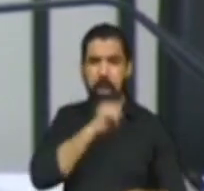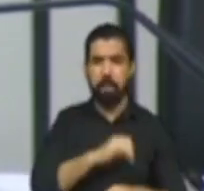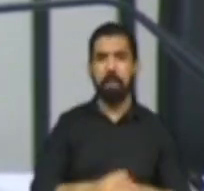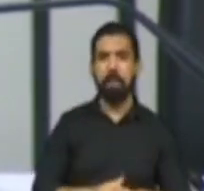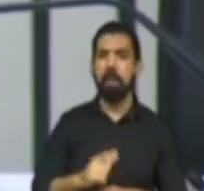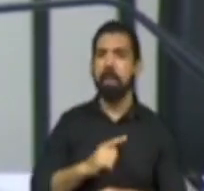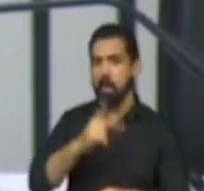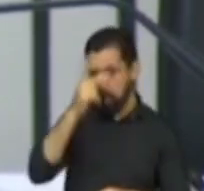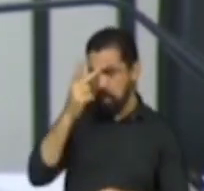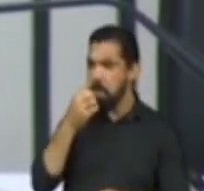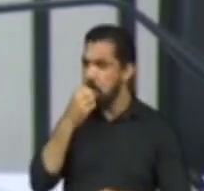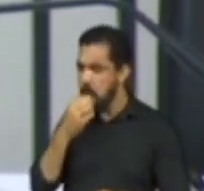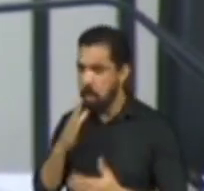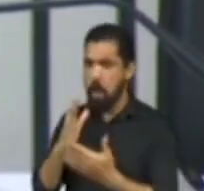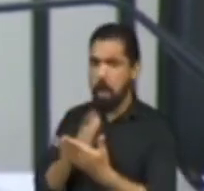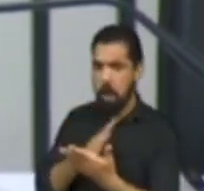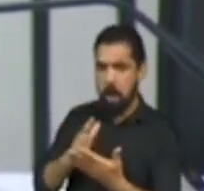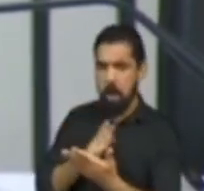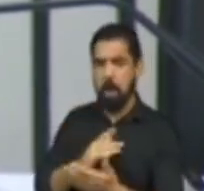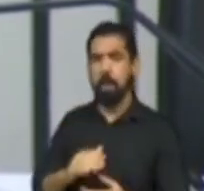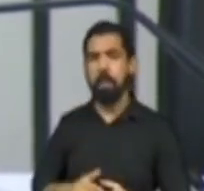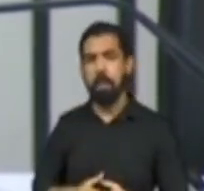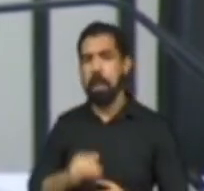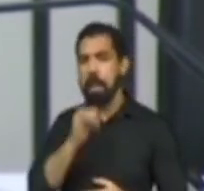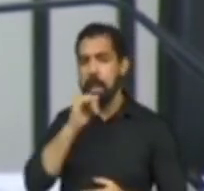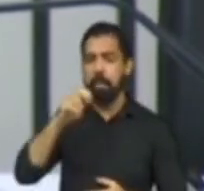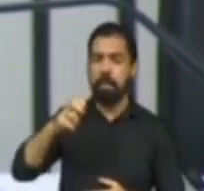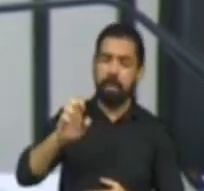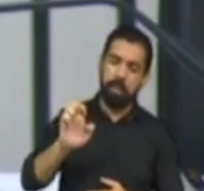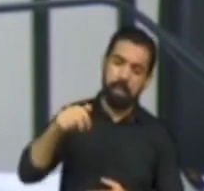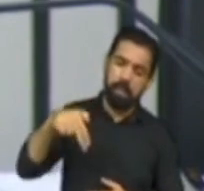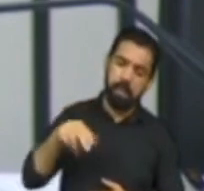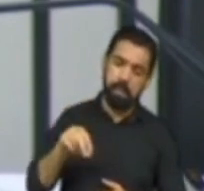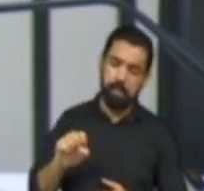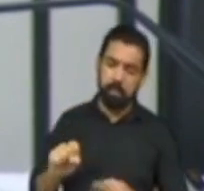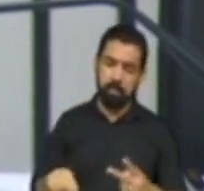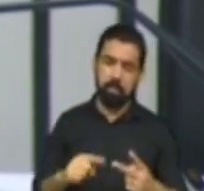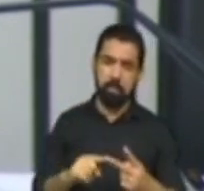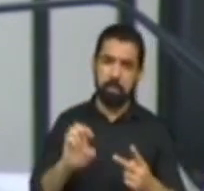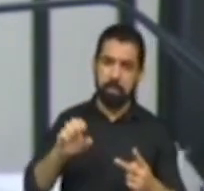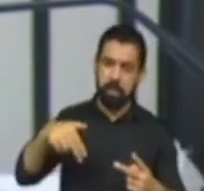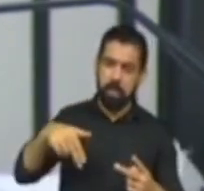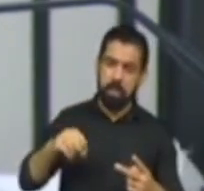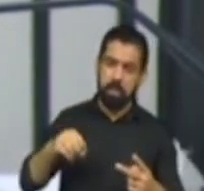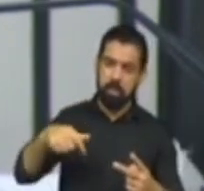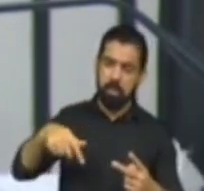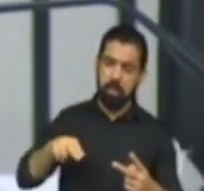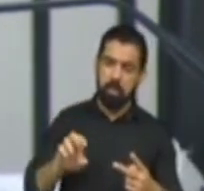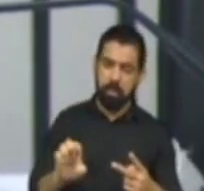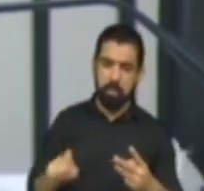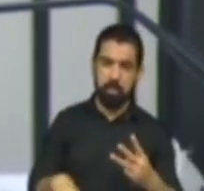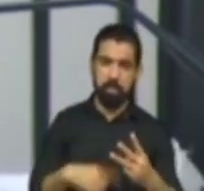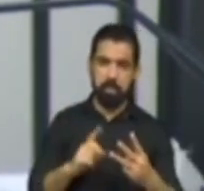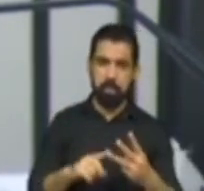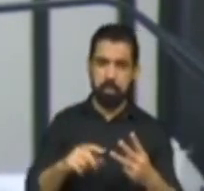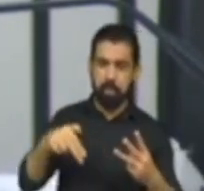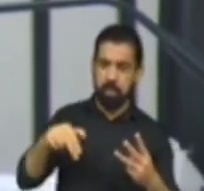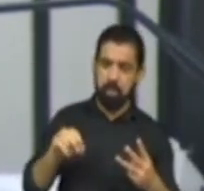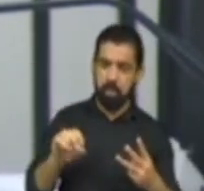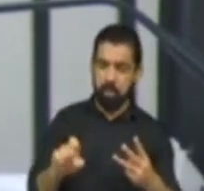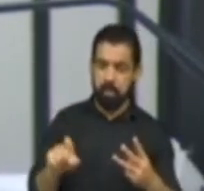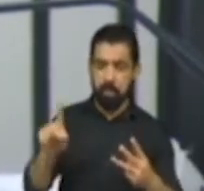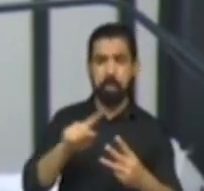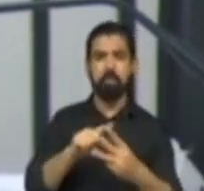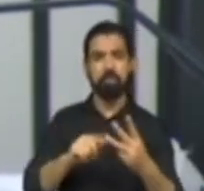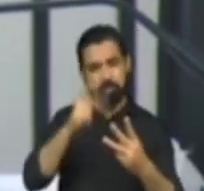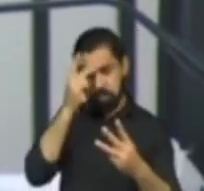homens piedosos, tais quais Enos, Enoque e Noé. Então eu queria que o povo cearense nesse momento